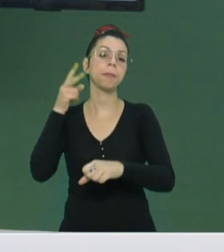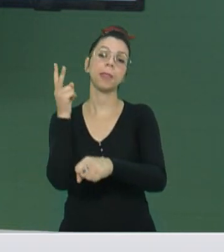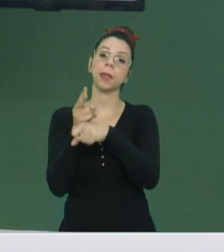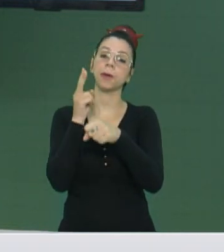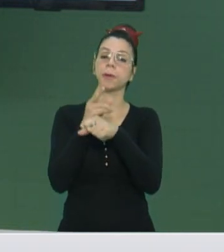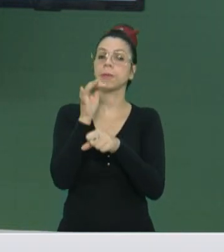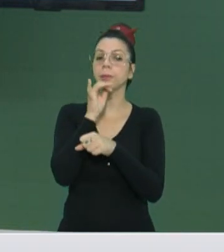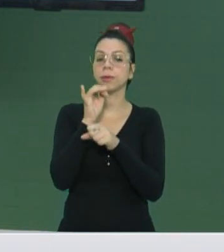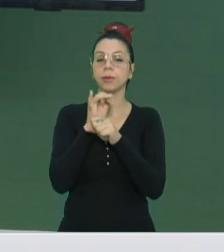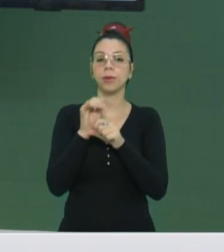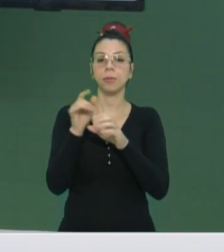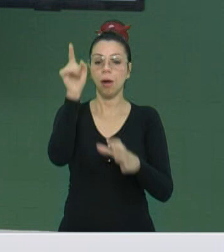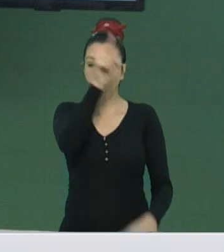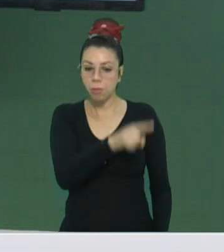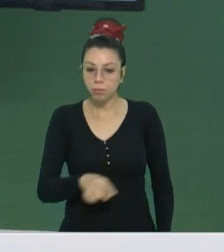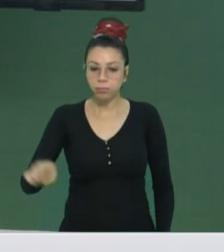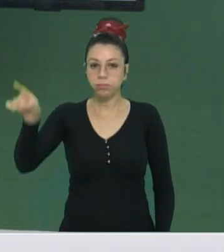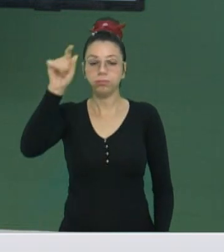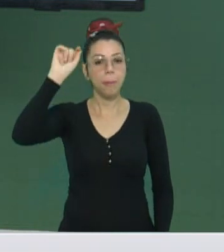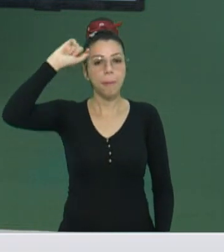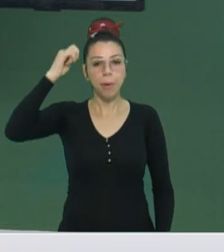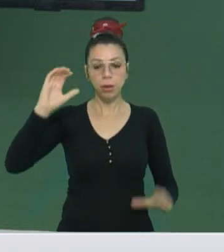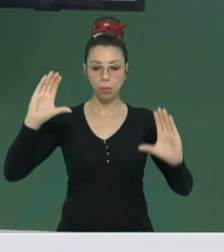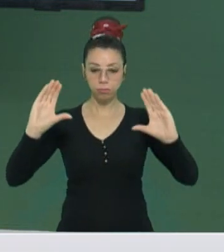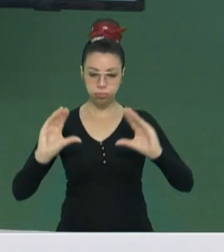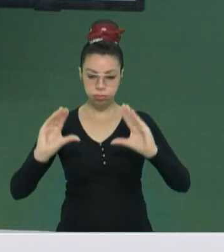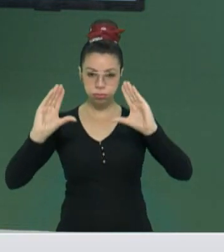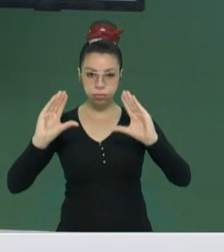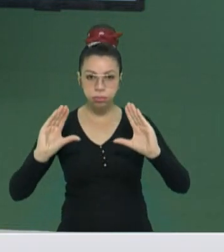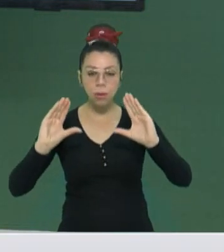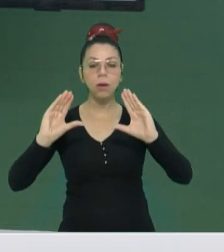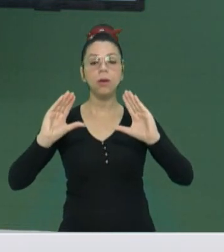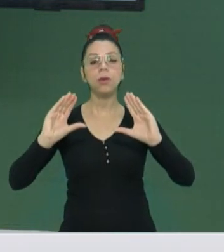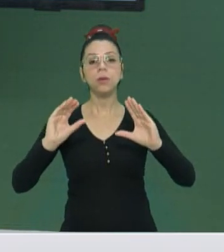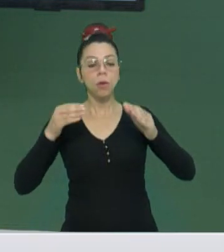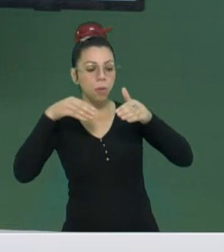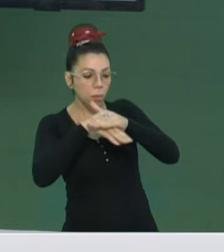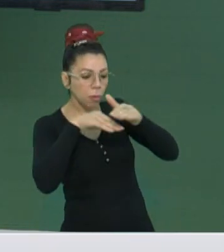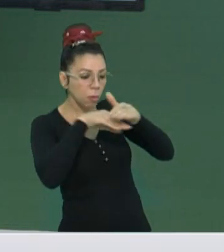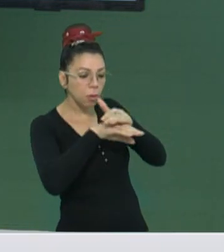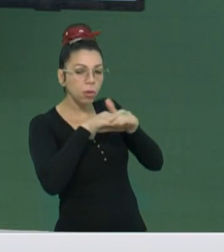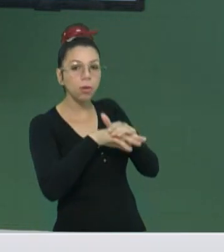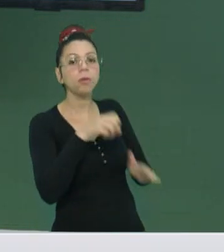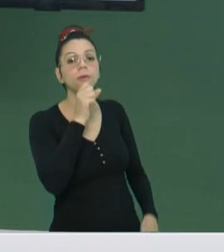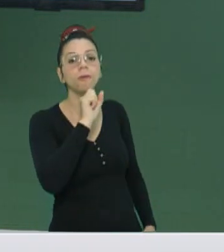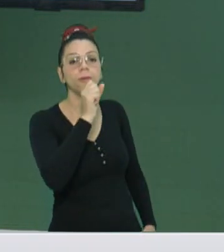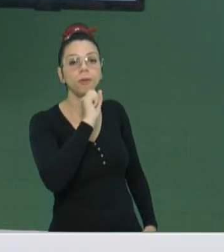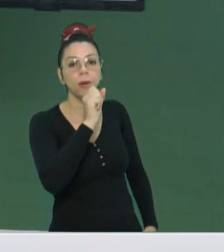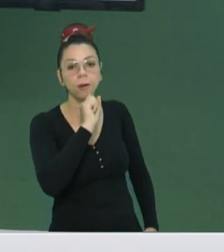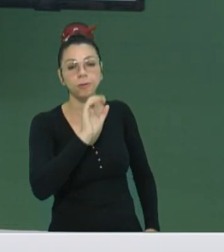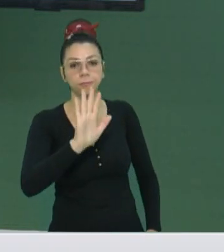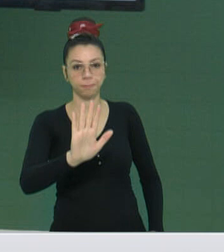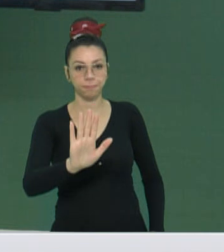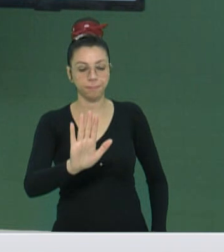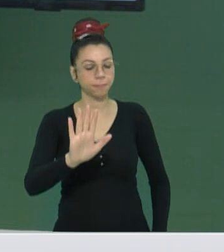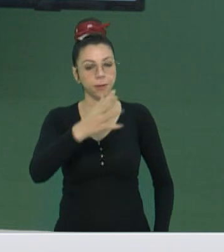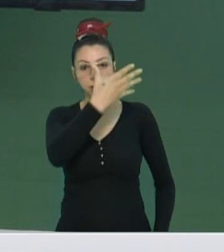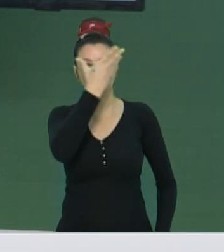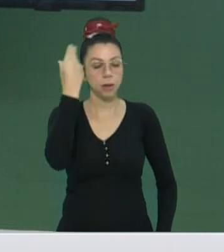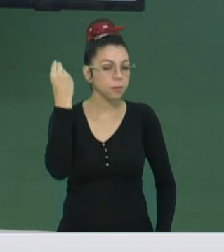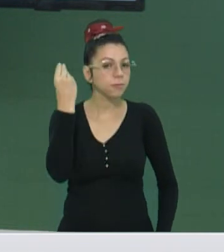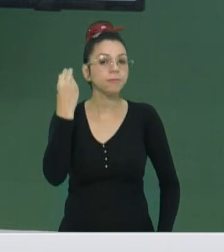dos pneus. Ah, estou guardando pneu velho, troquei os pneus do meu carro, tem pneu lá e esqueço. Não